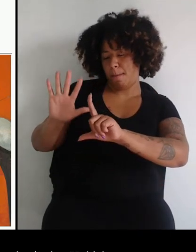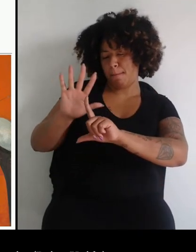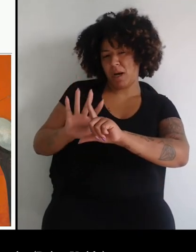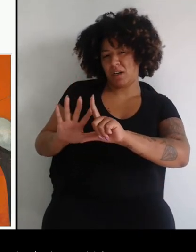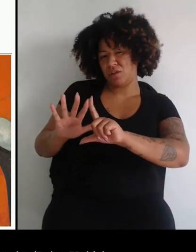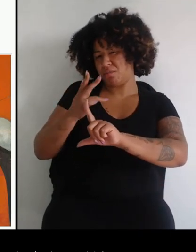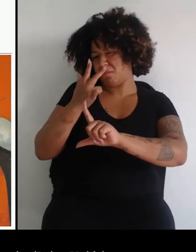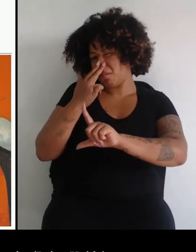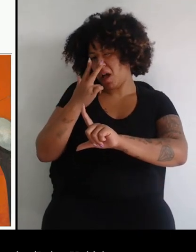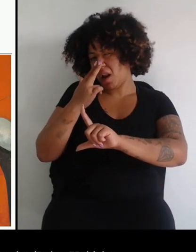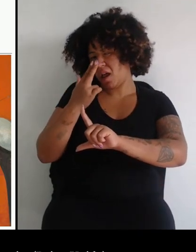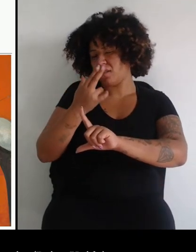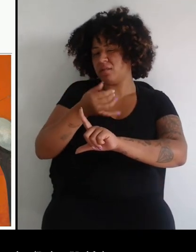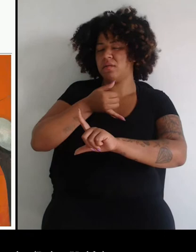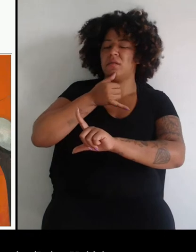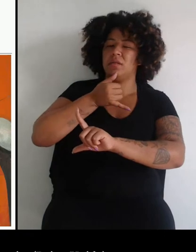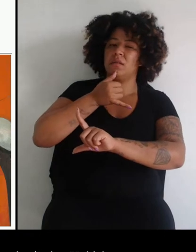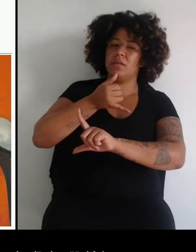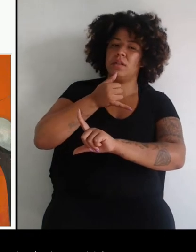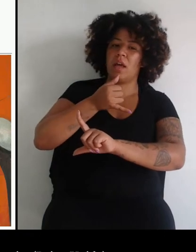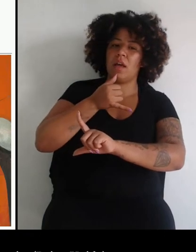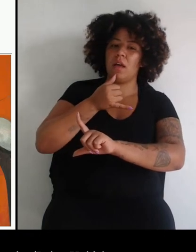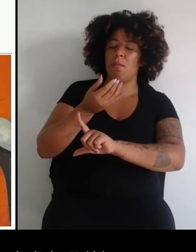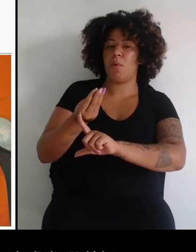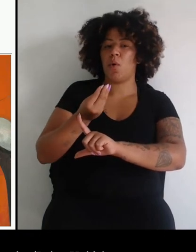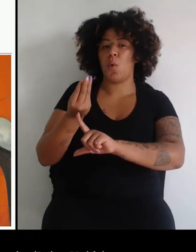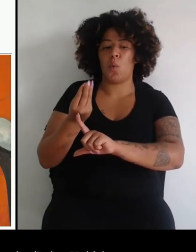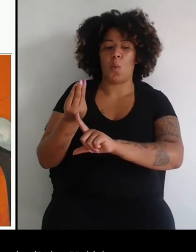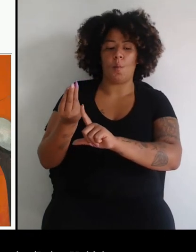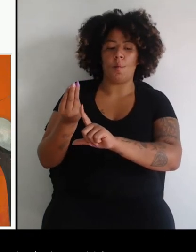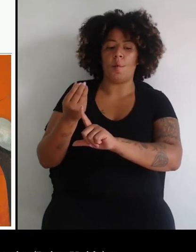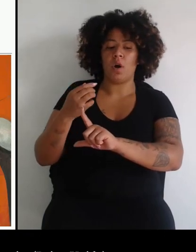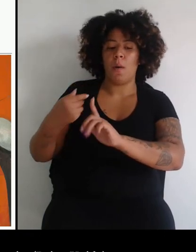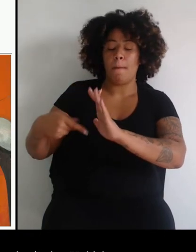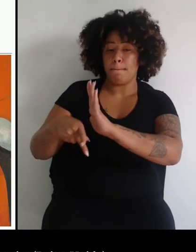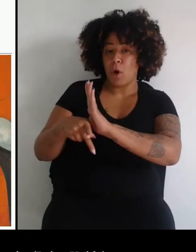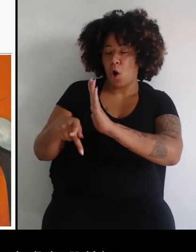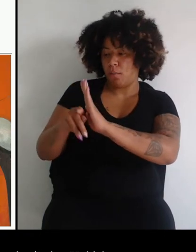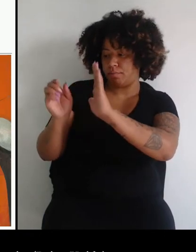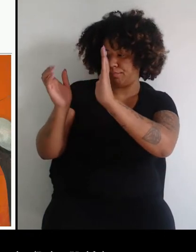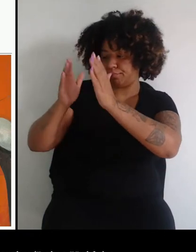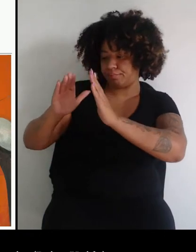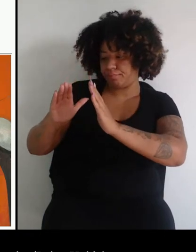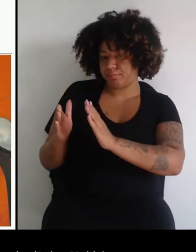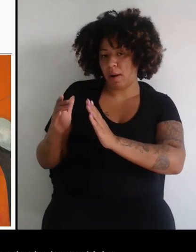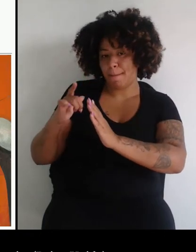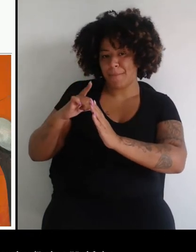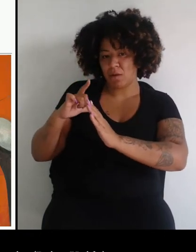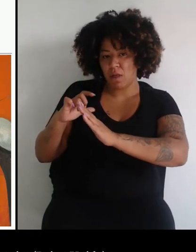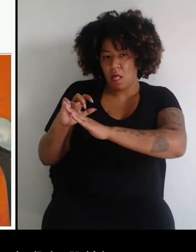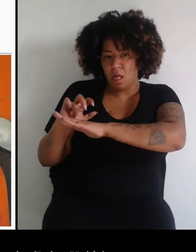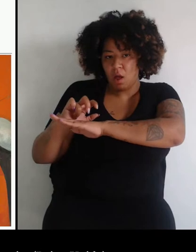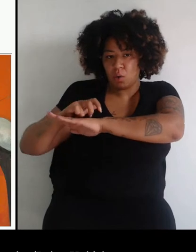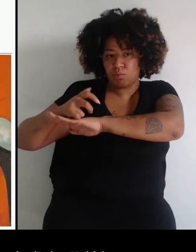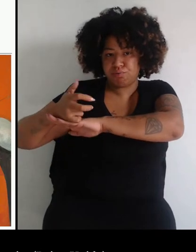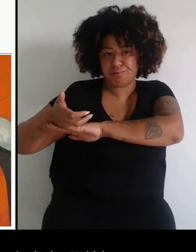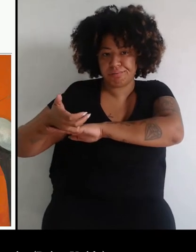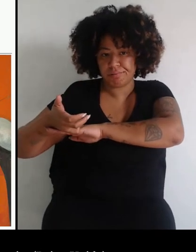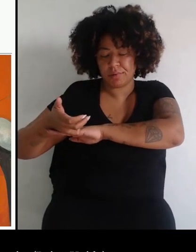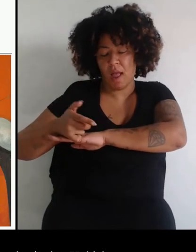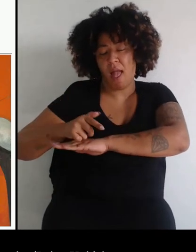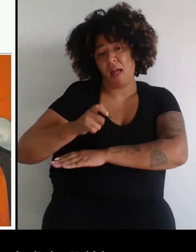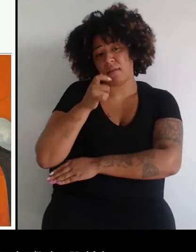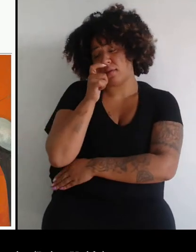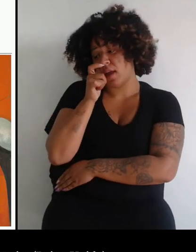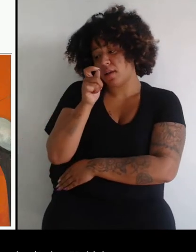manequim inclinado para frente e o que é bastante interessante aqui é pensar que que